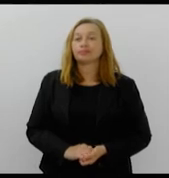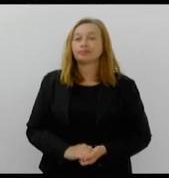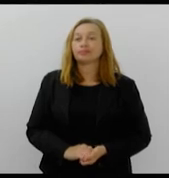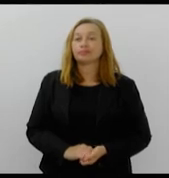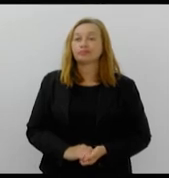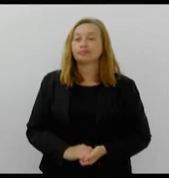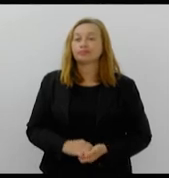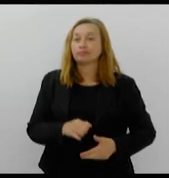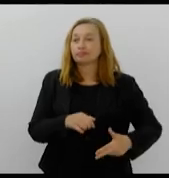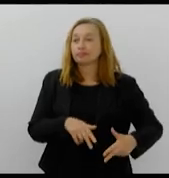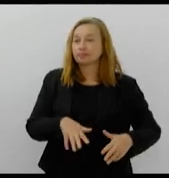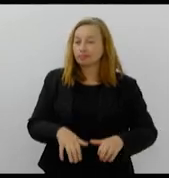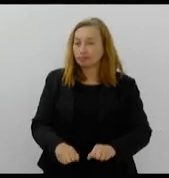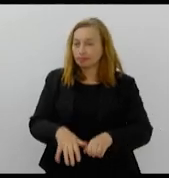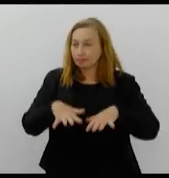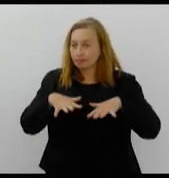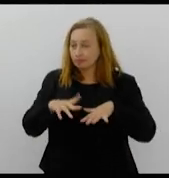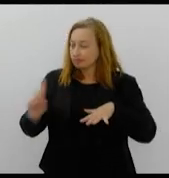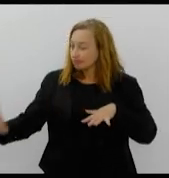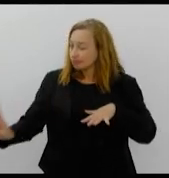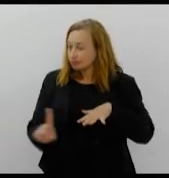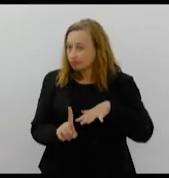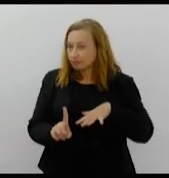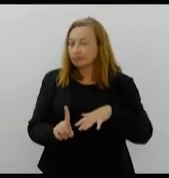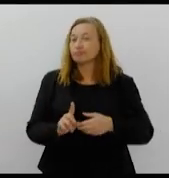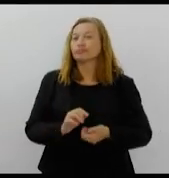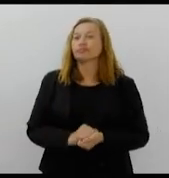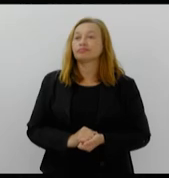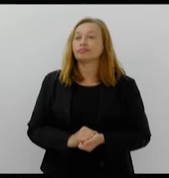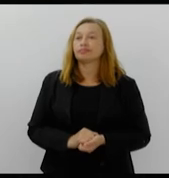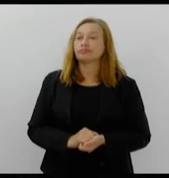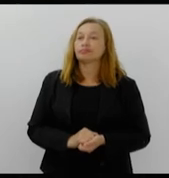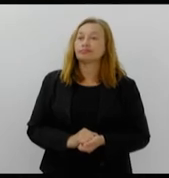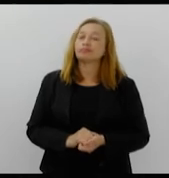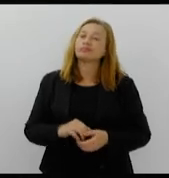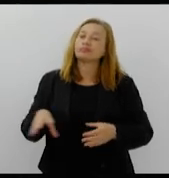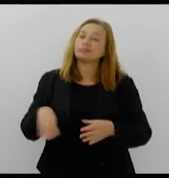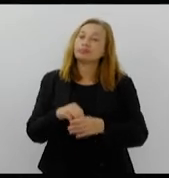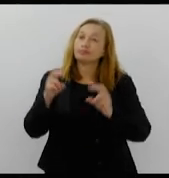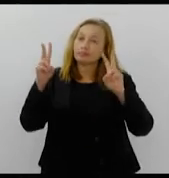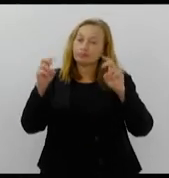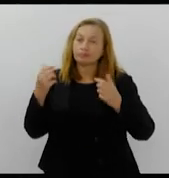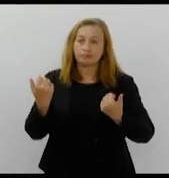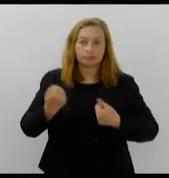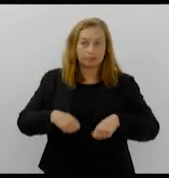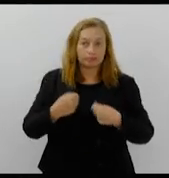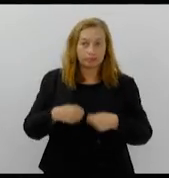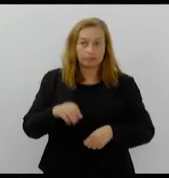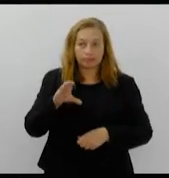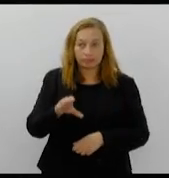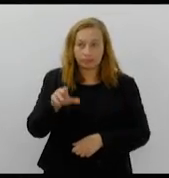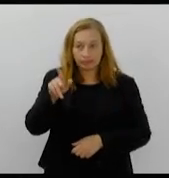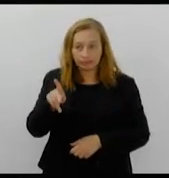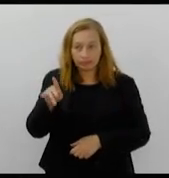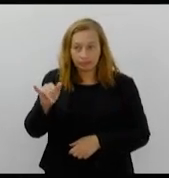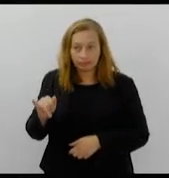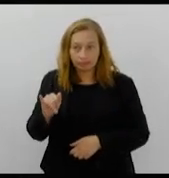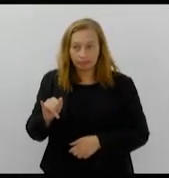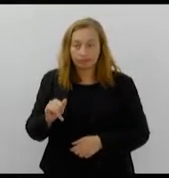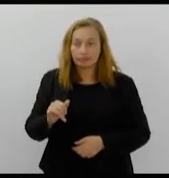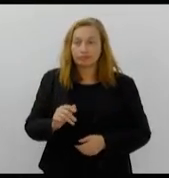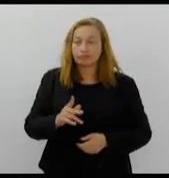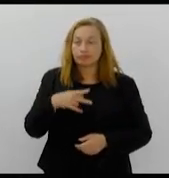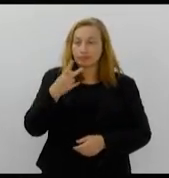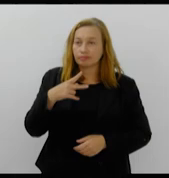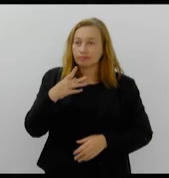esse plenário trazer e colocar o tema da necessidade de uma CPI para tratar